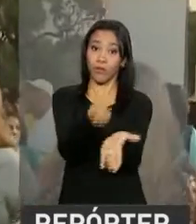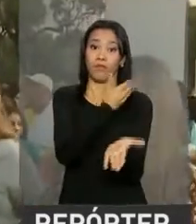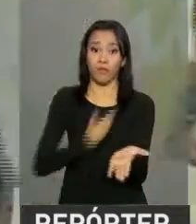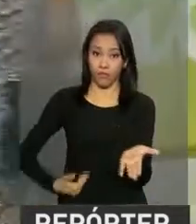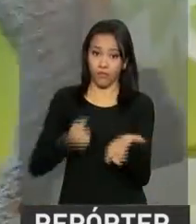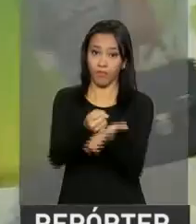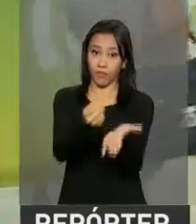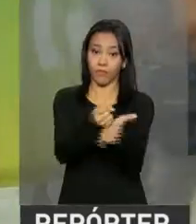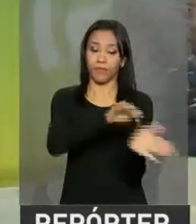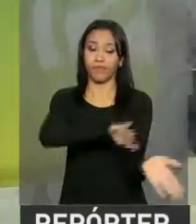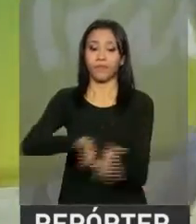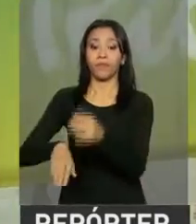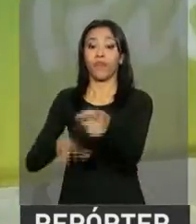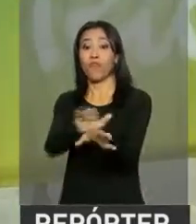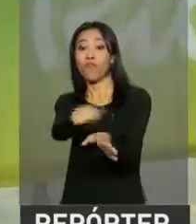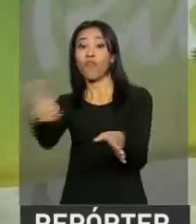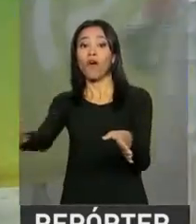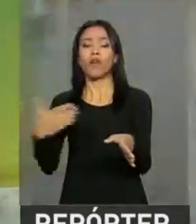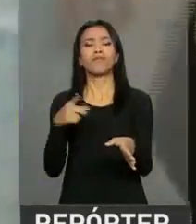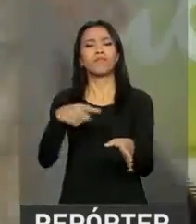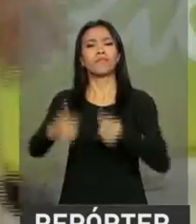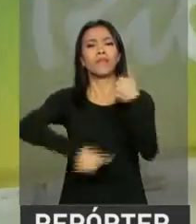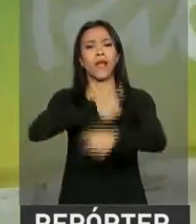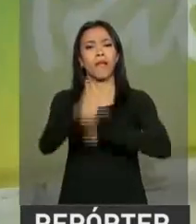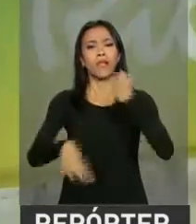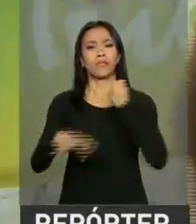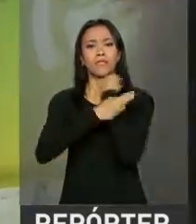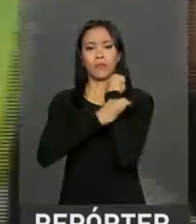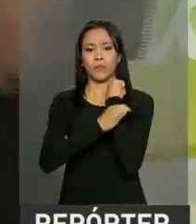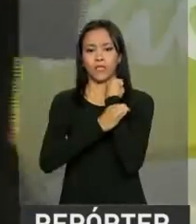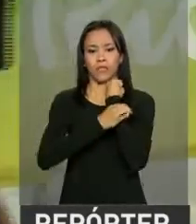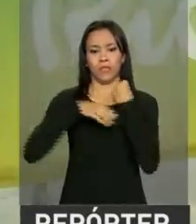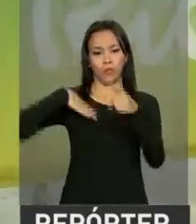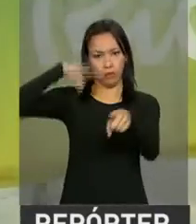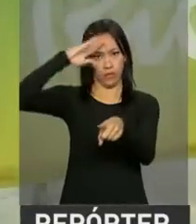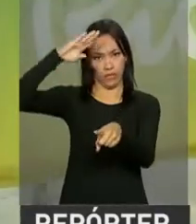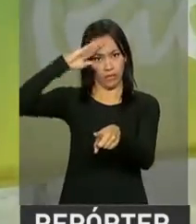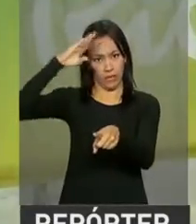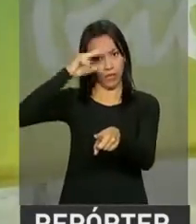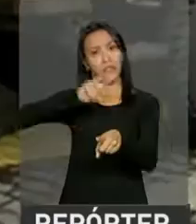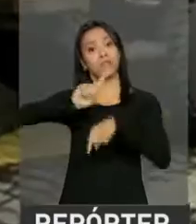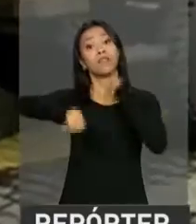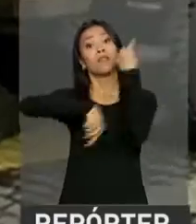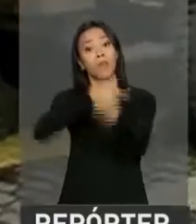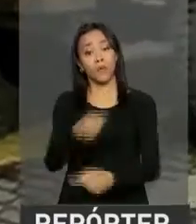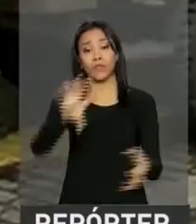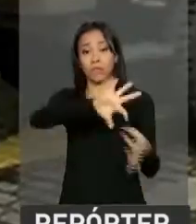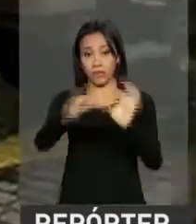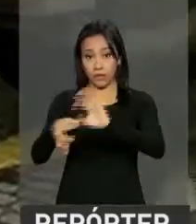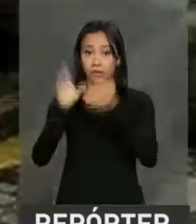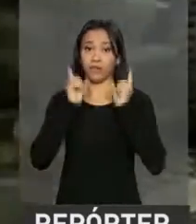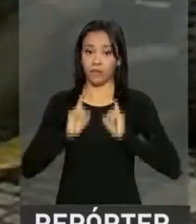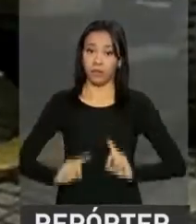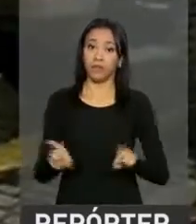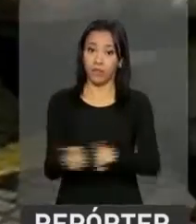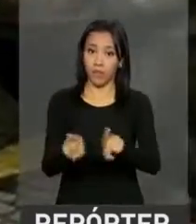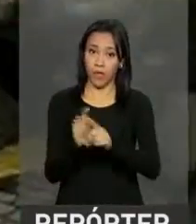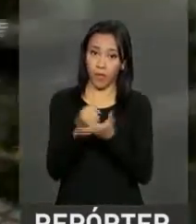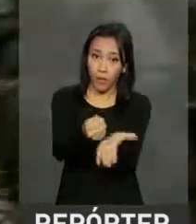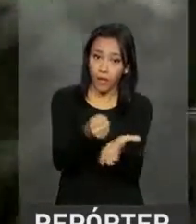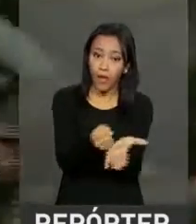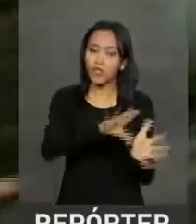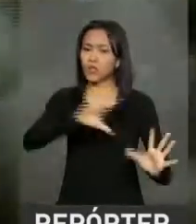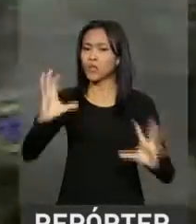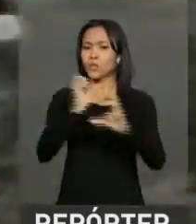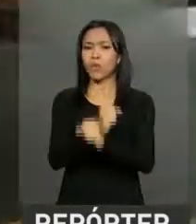arenas os militares auxiliam na segurança dos jogos olímpicos e vão auxiliar nas paraolimpíadas ao todo 23 mil